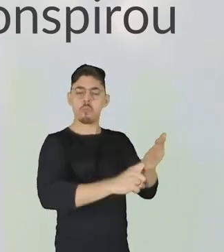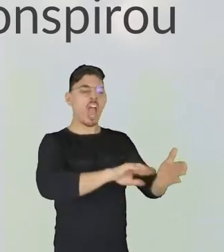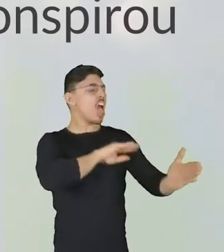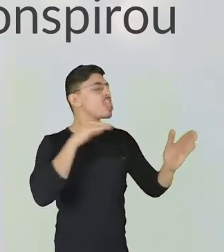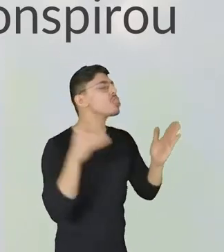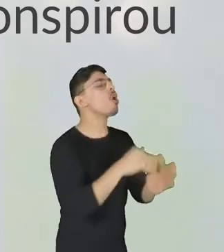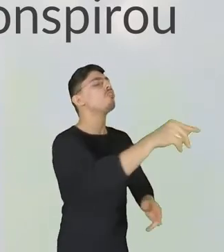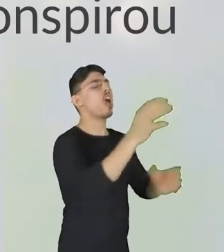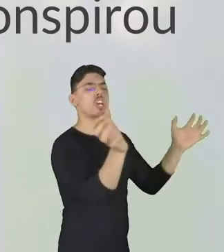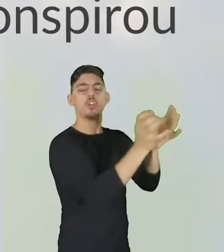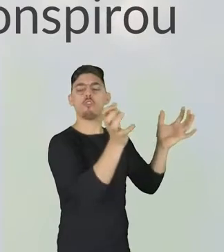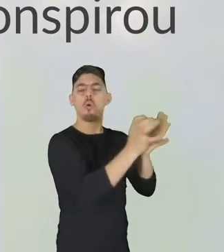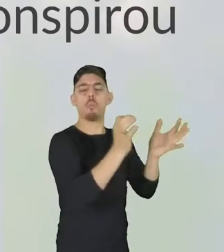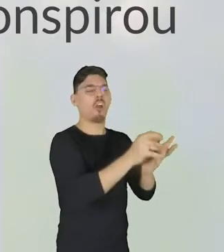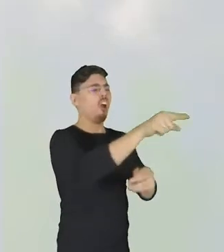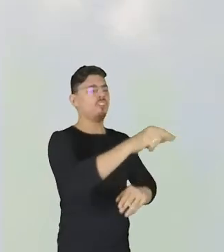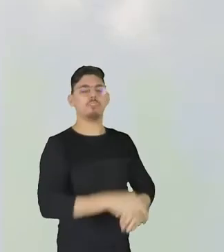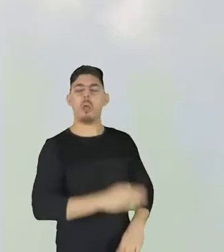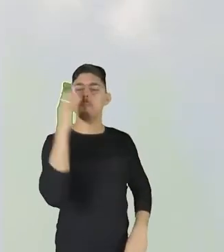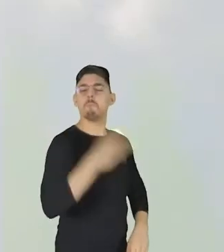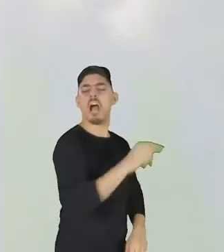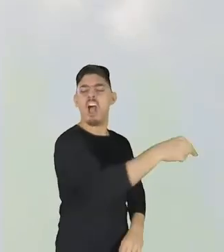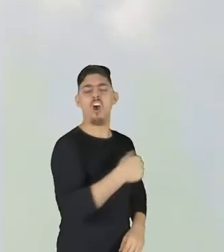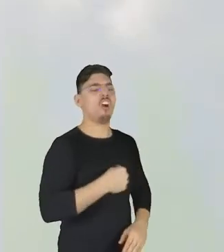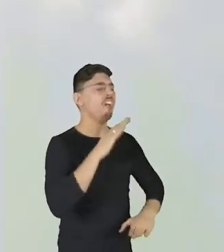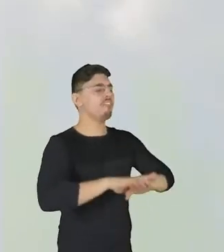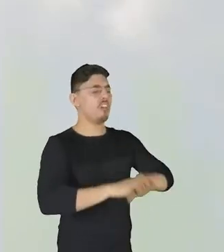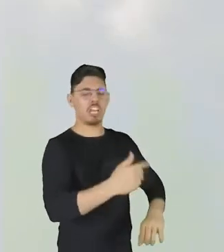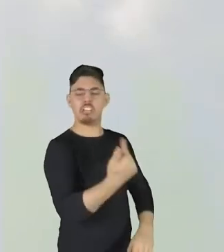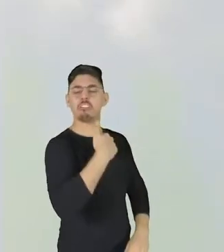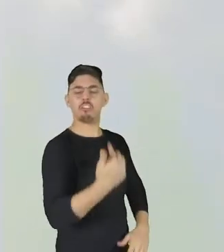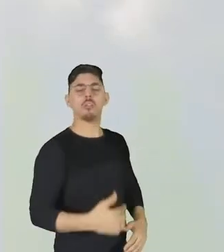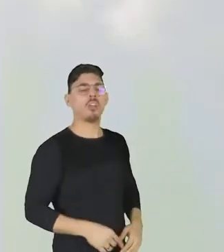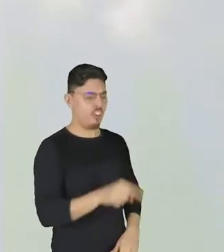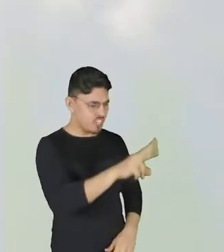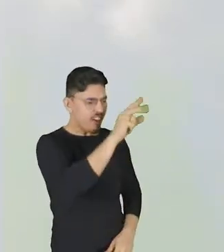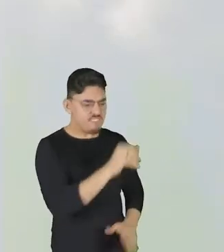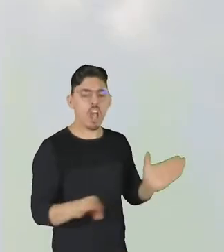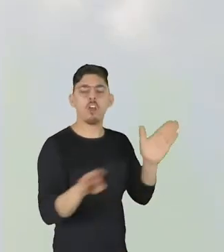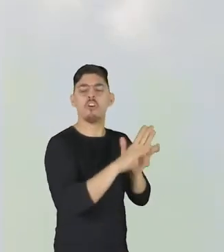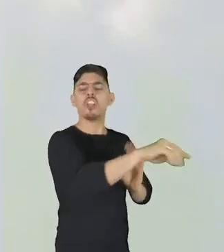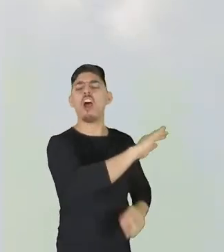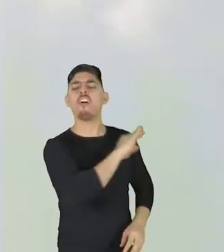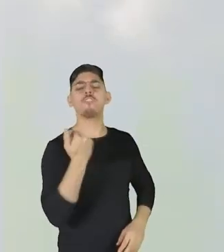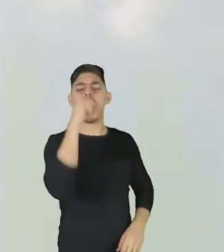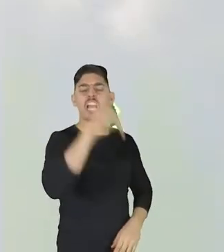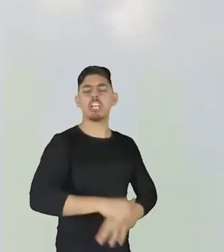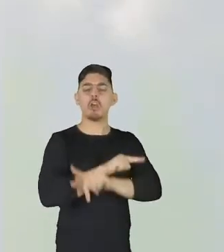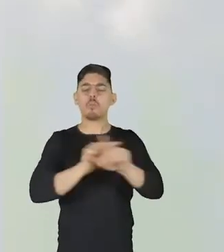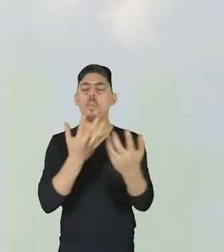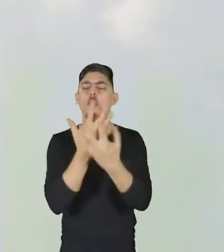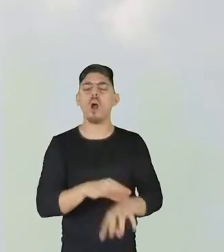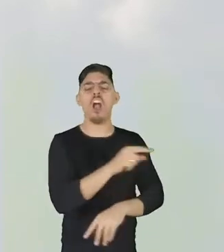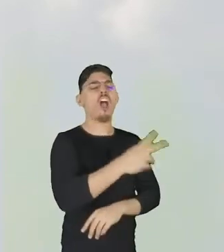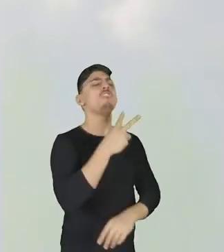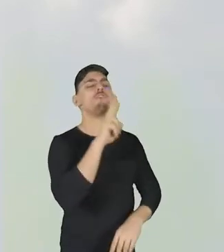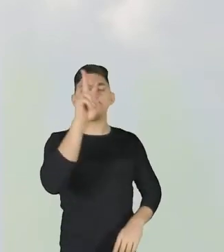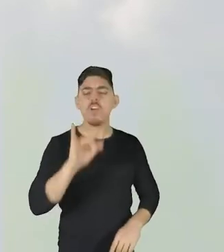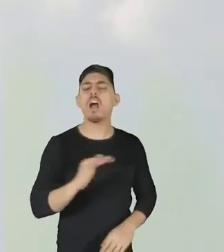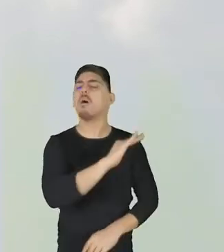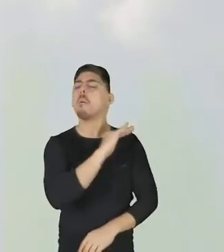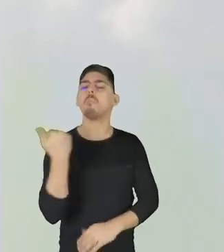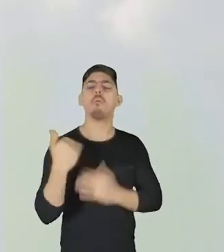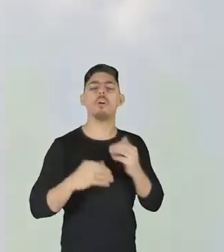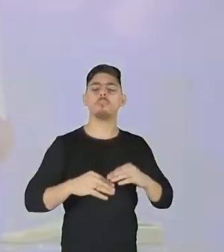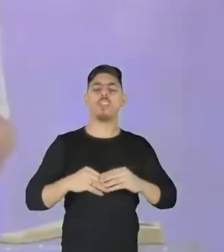toda esta comunidade ímpia que conspirou contra mim. Encontrarão seu fim neste deserto, aqui e morrerão, todos